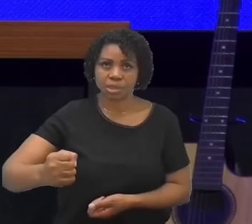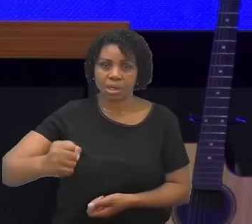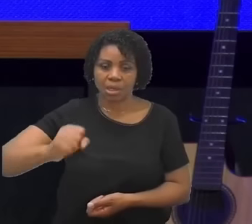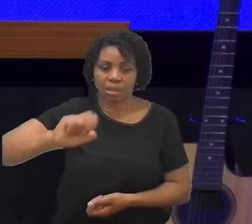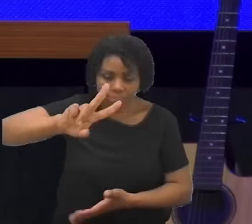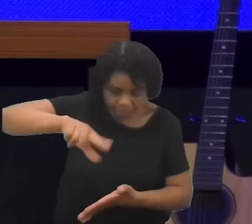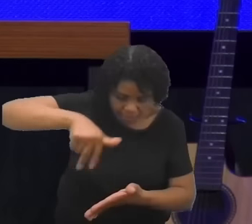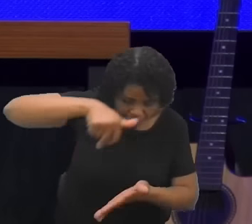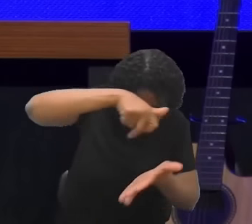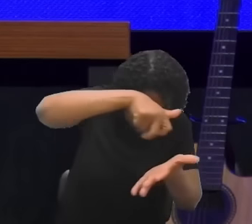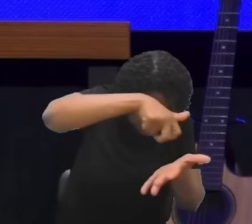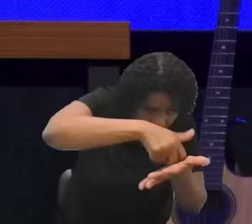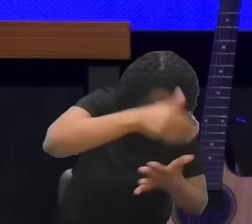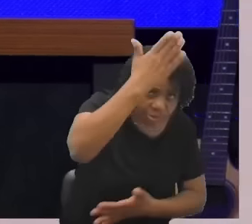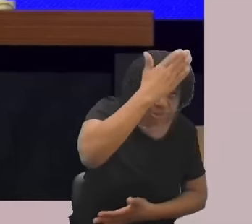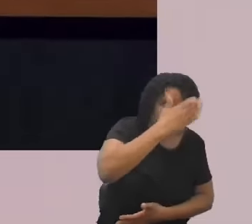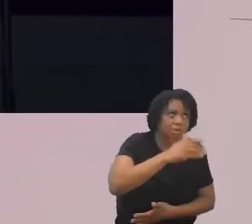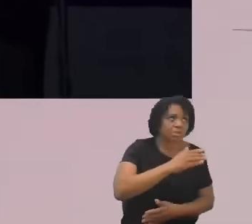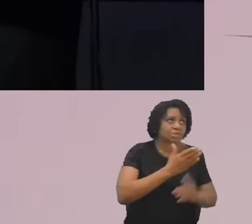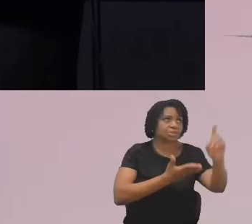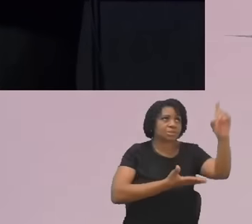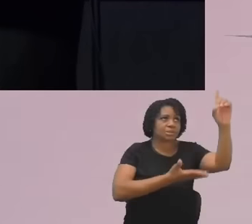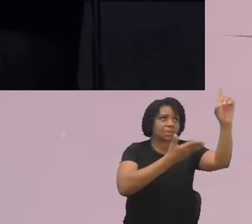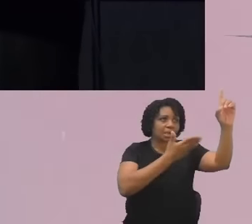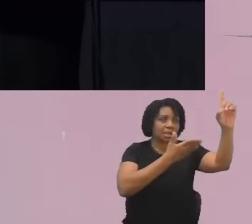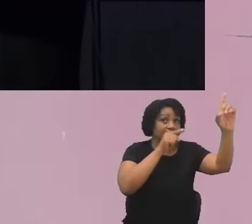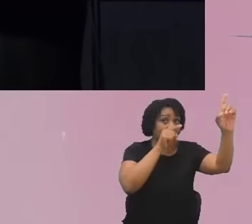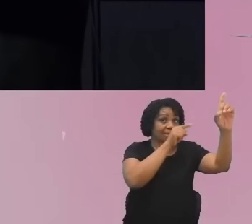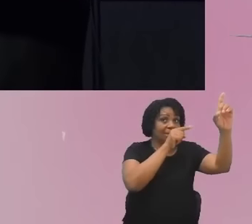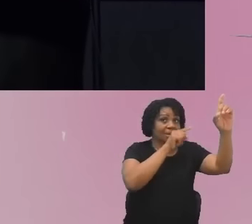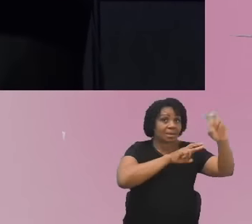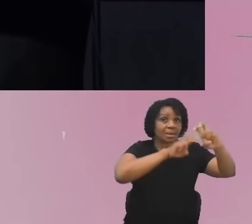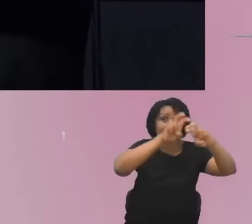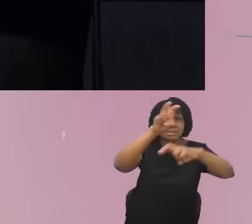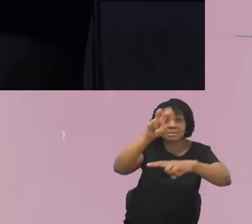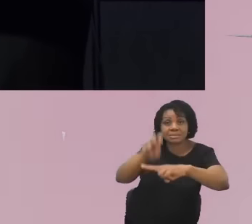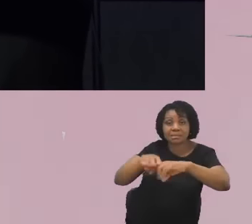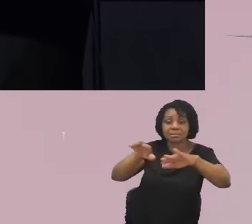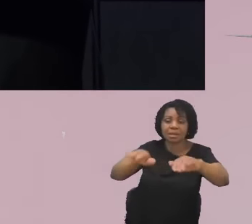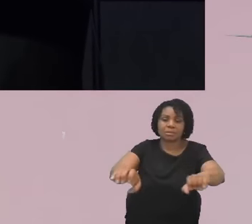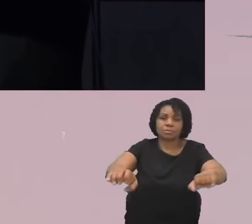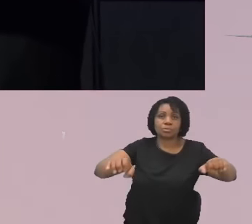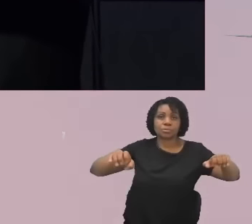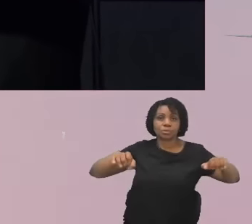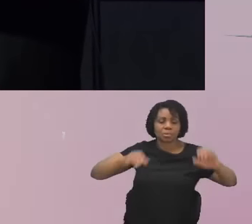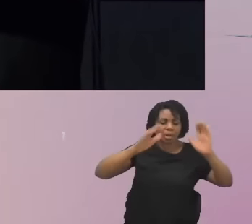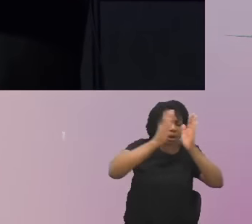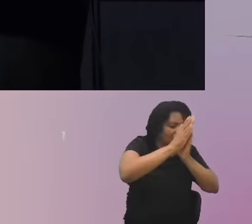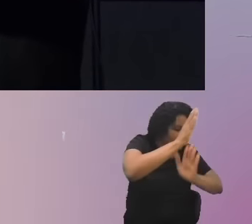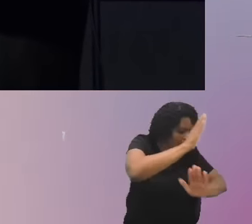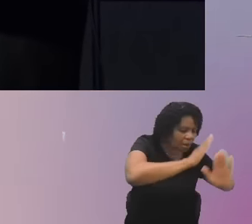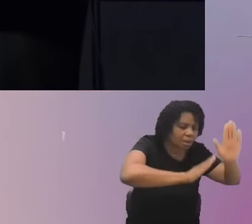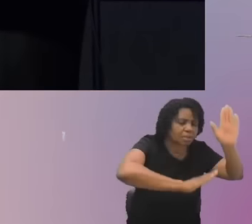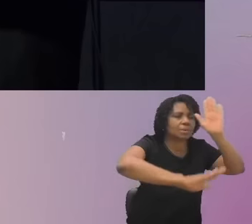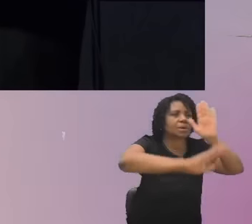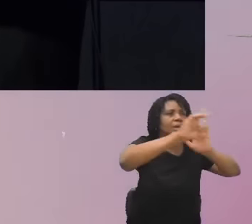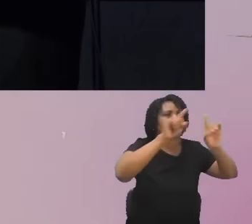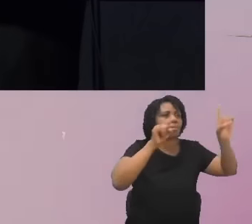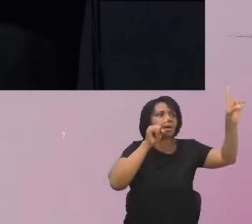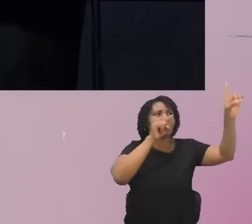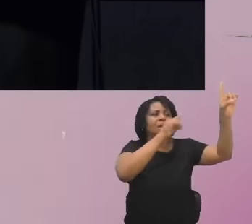prostrar-se-ão diante daquele que se encontra sentado no trono. Adorarão o que